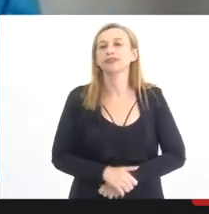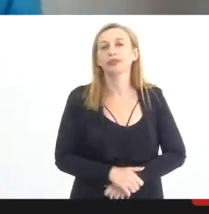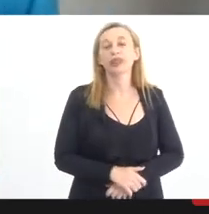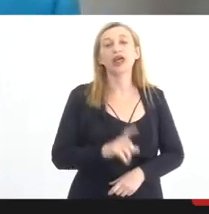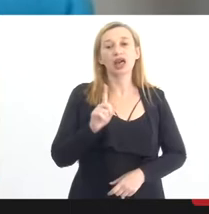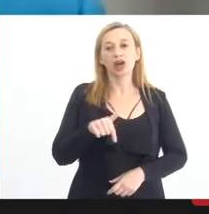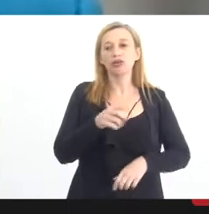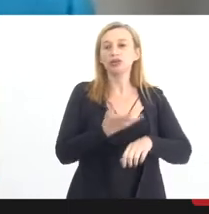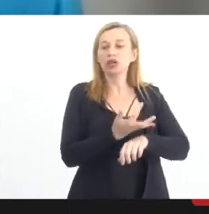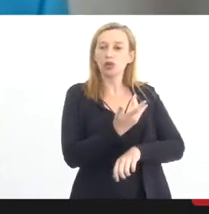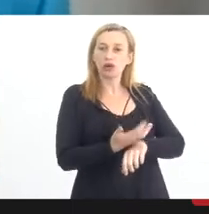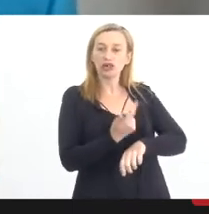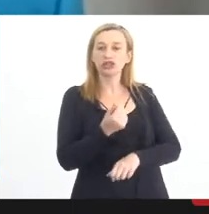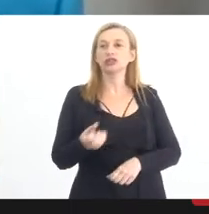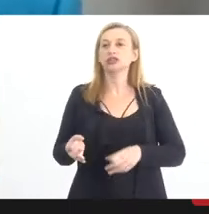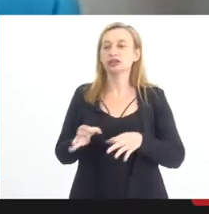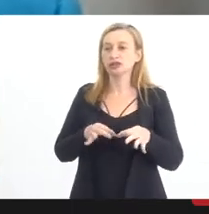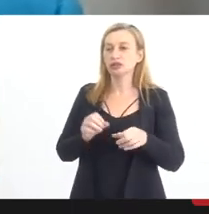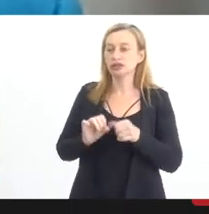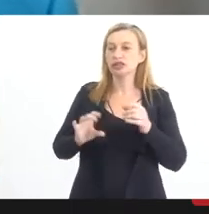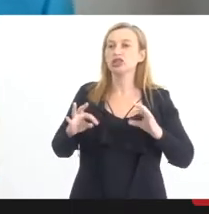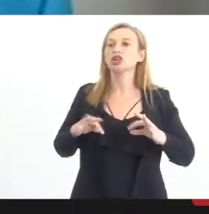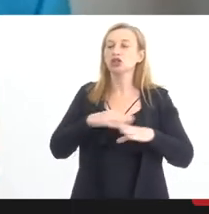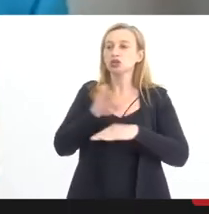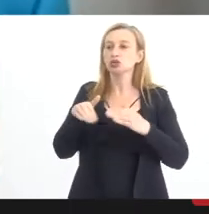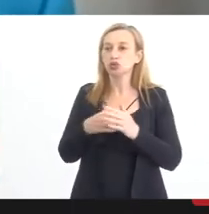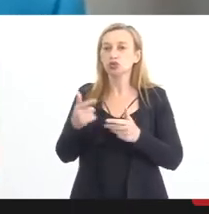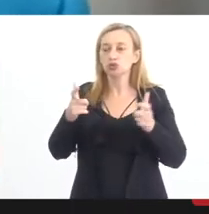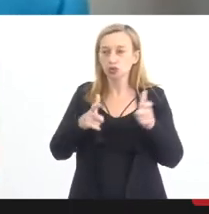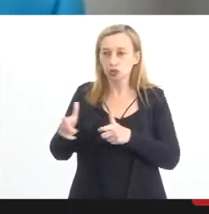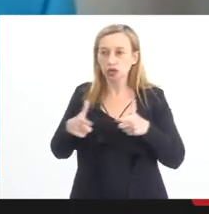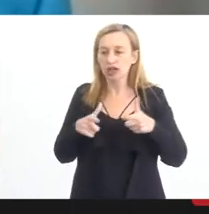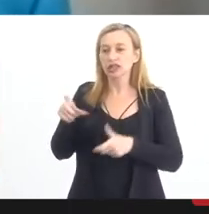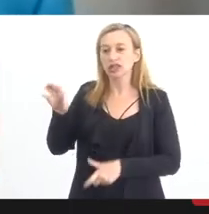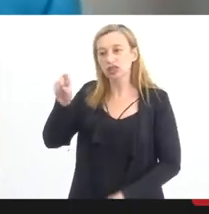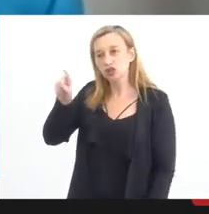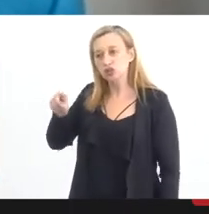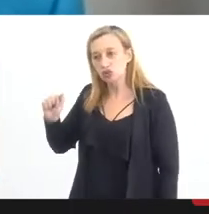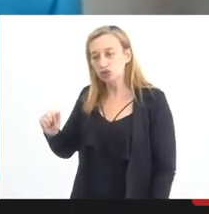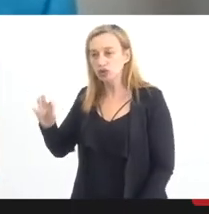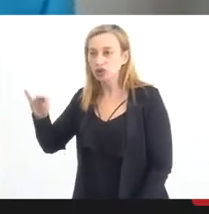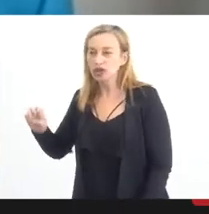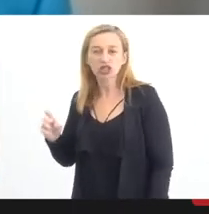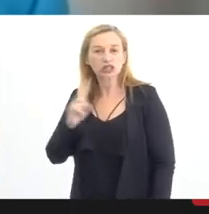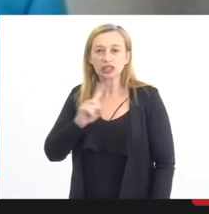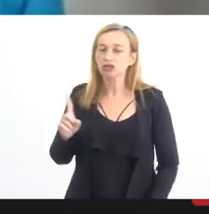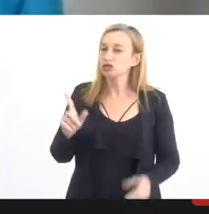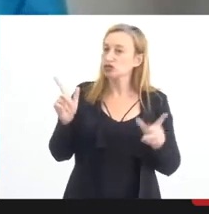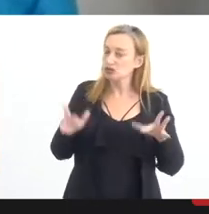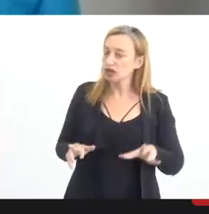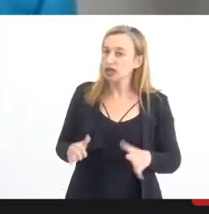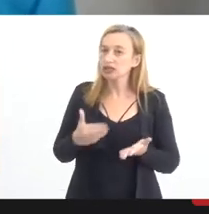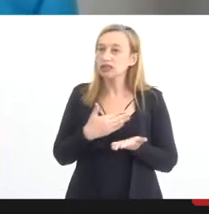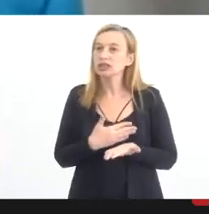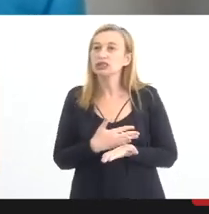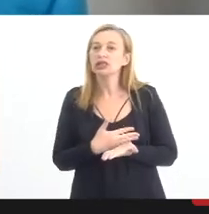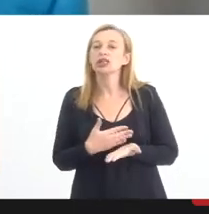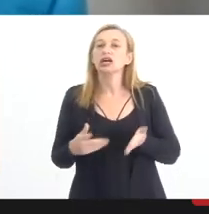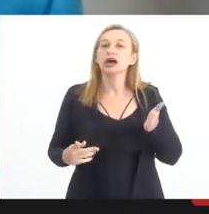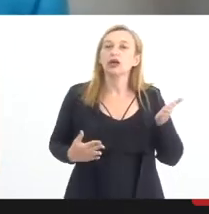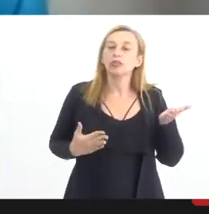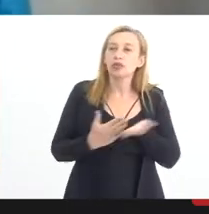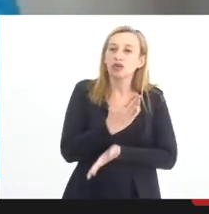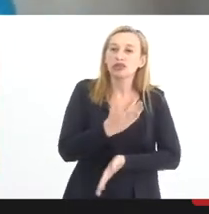o que a UERJ tem feito em todo o território e na Zona Oeste não será diferente. A partir da